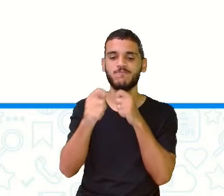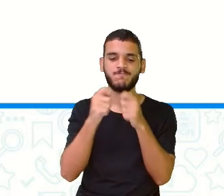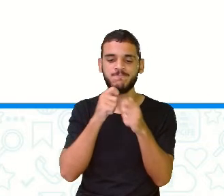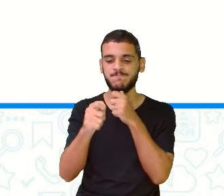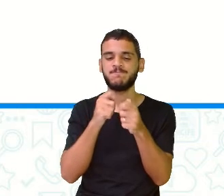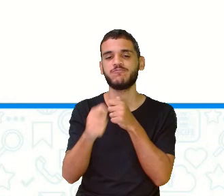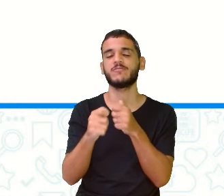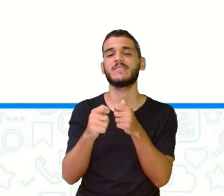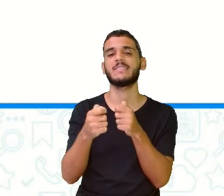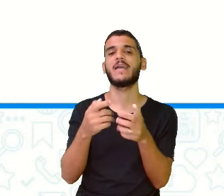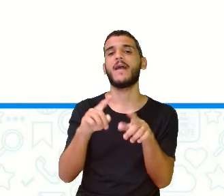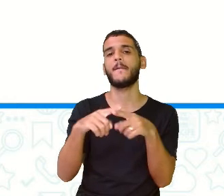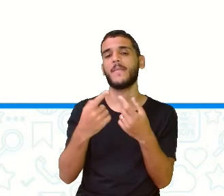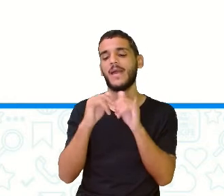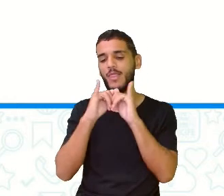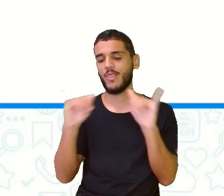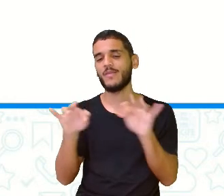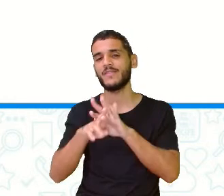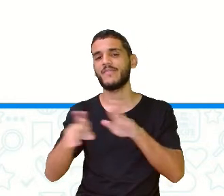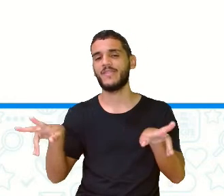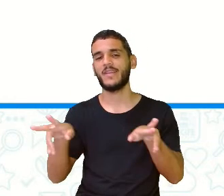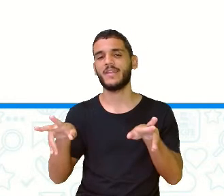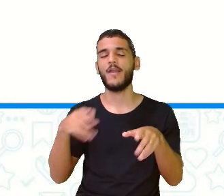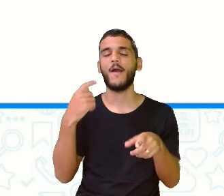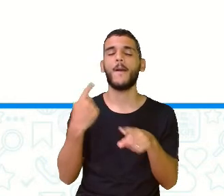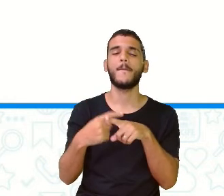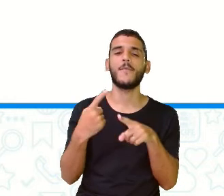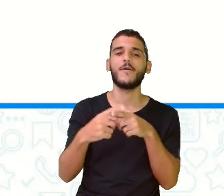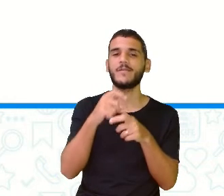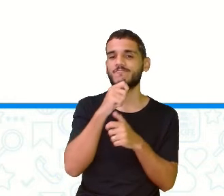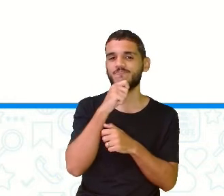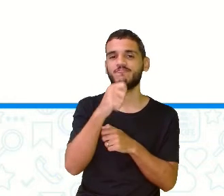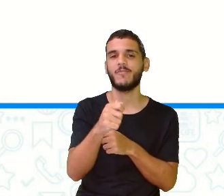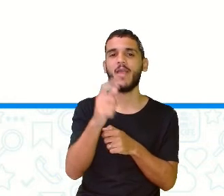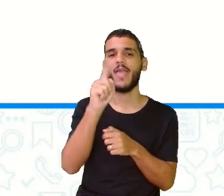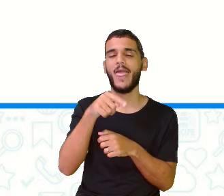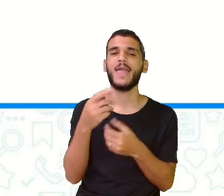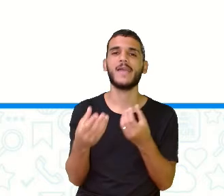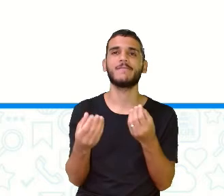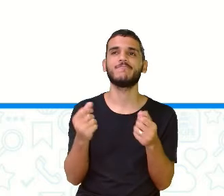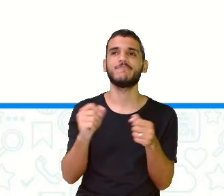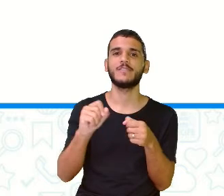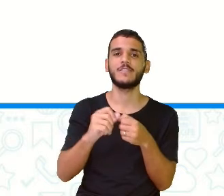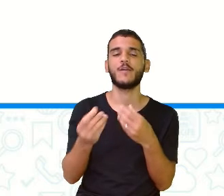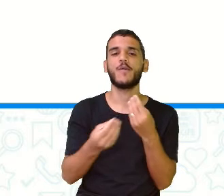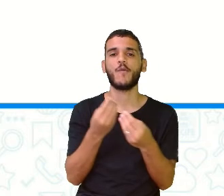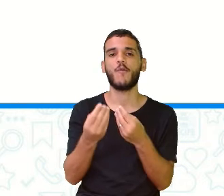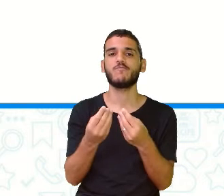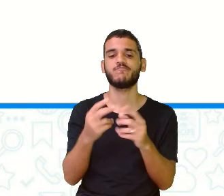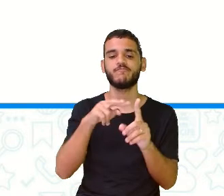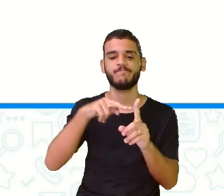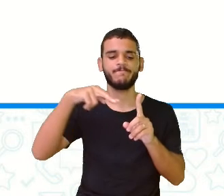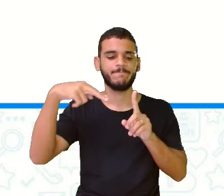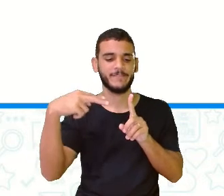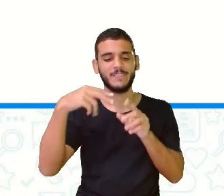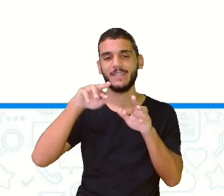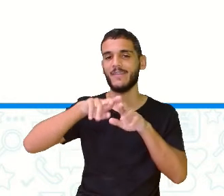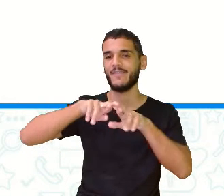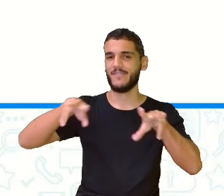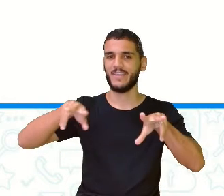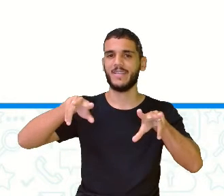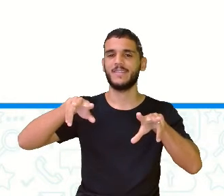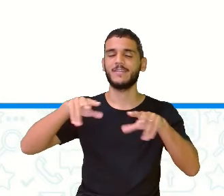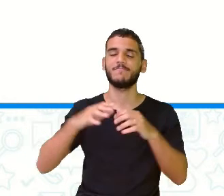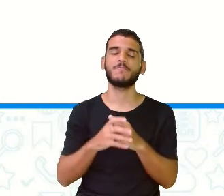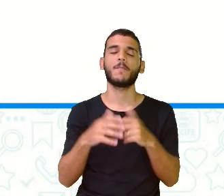não. Isso acontece porque a reportagem é construída a partir de um ângulo pessoal, com contornos narrativos